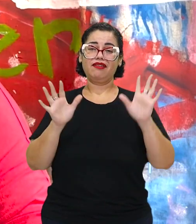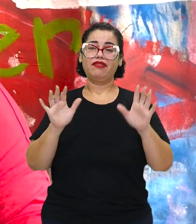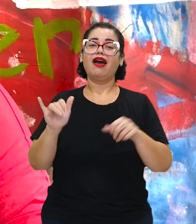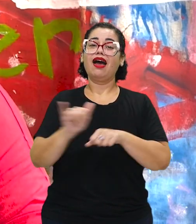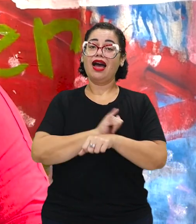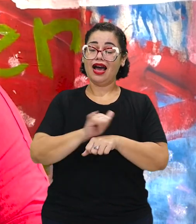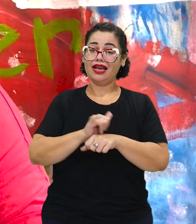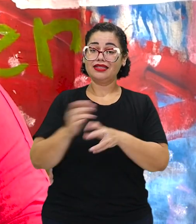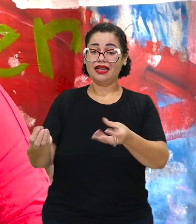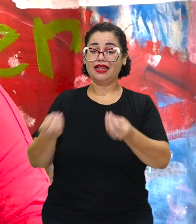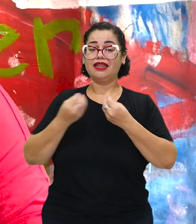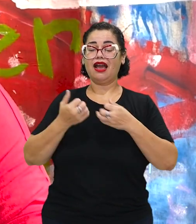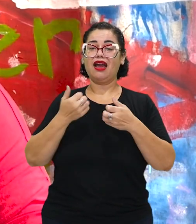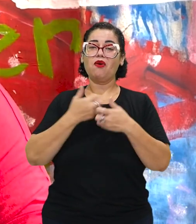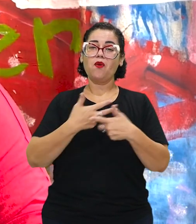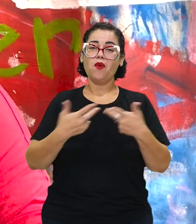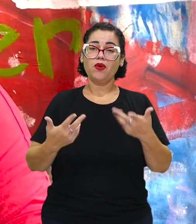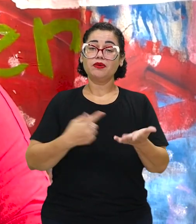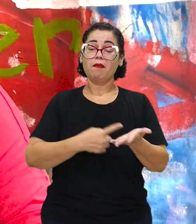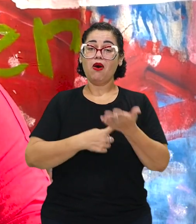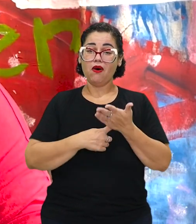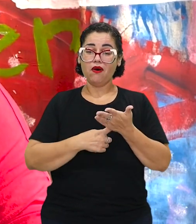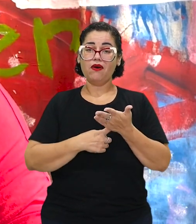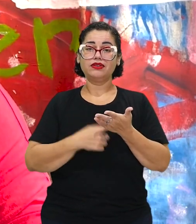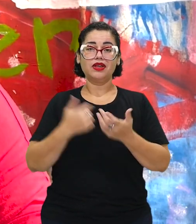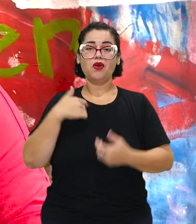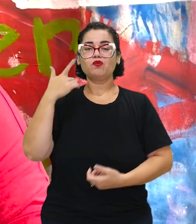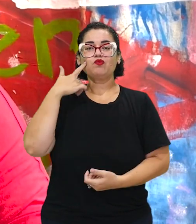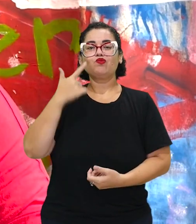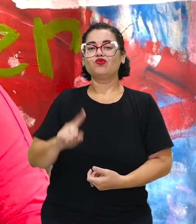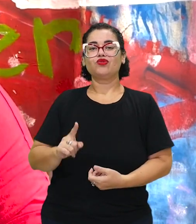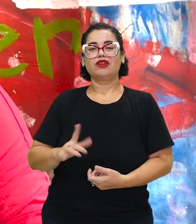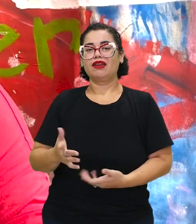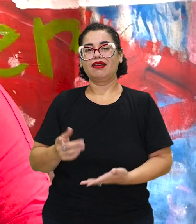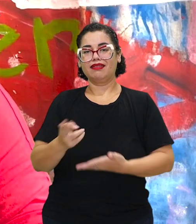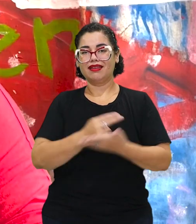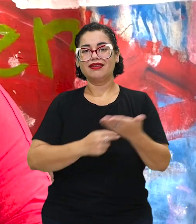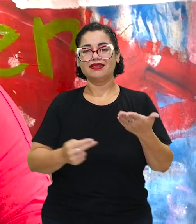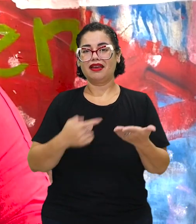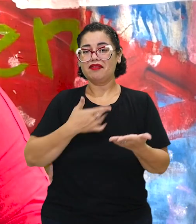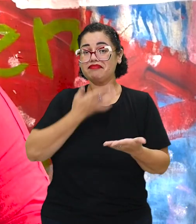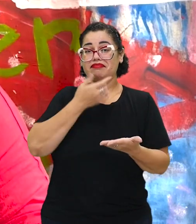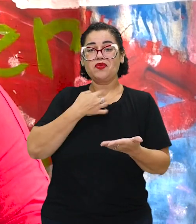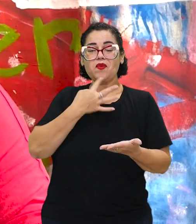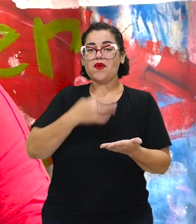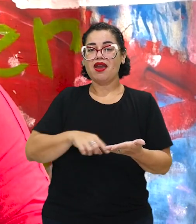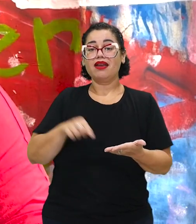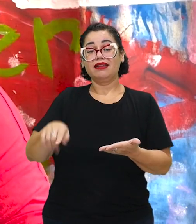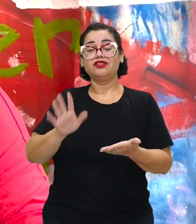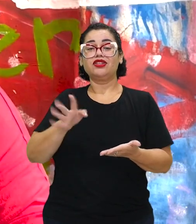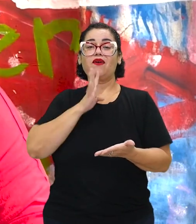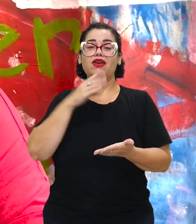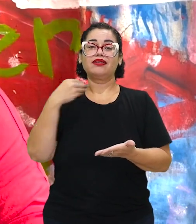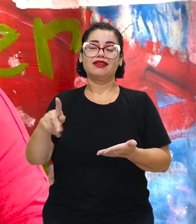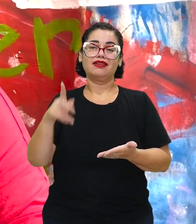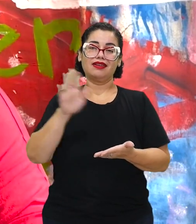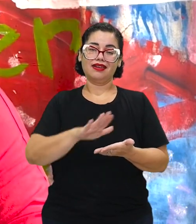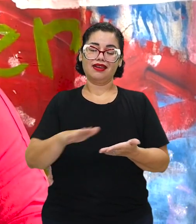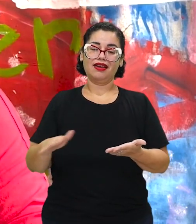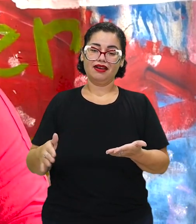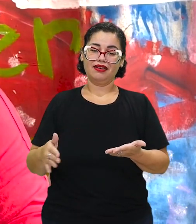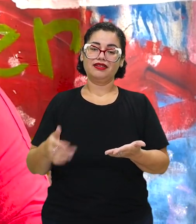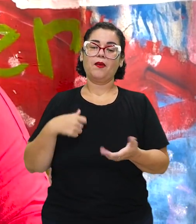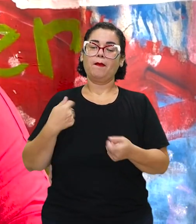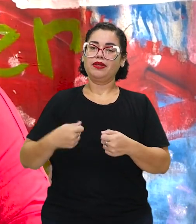E muitas vezes eles trazem coisas que eu não sei desenhar, não conheço aquele personagem. Aí eu